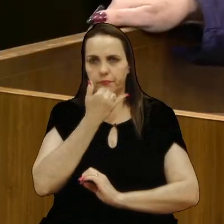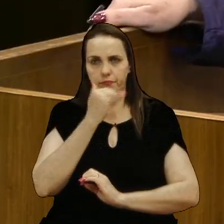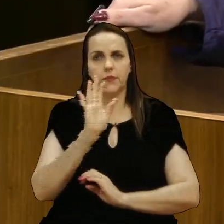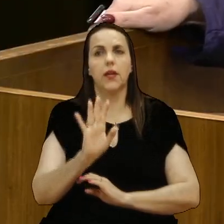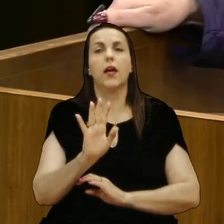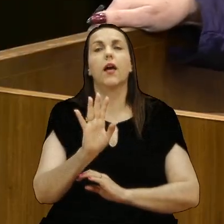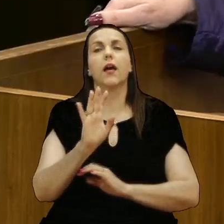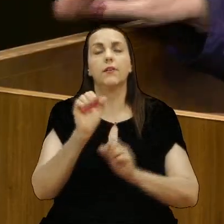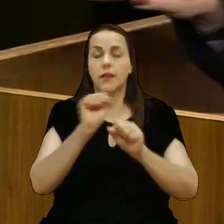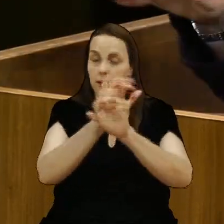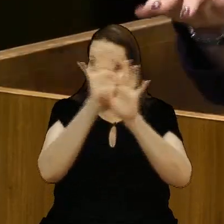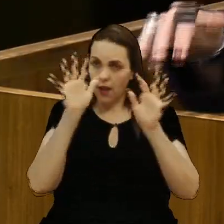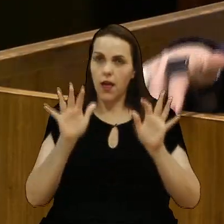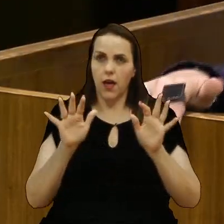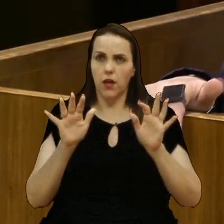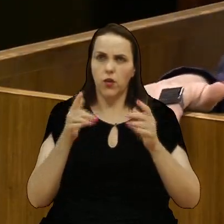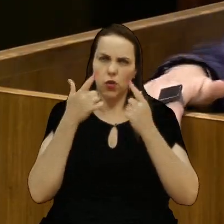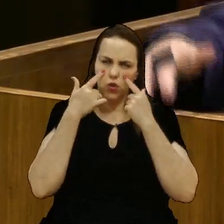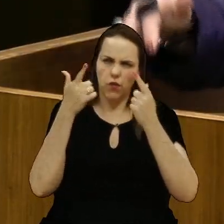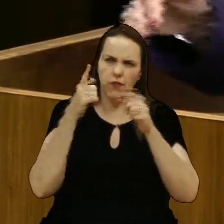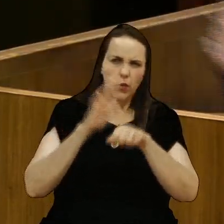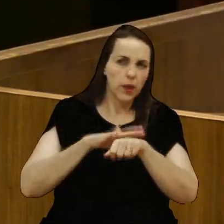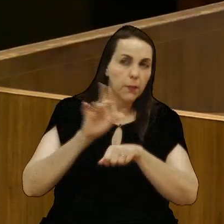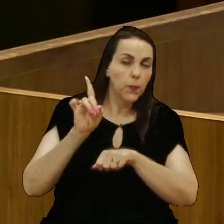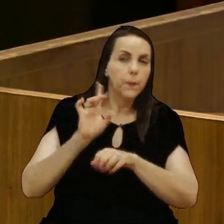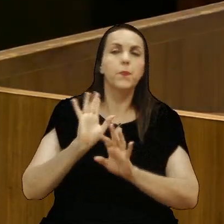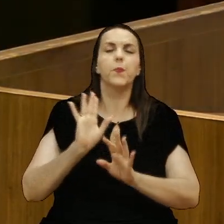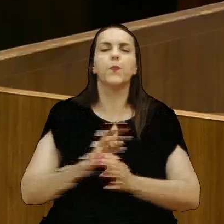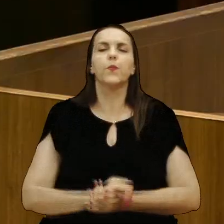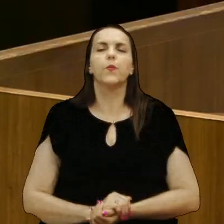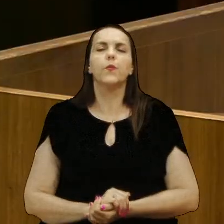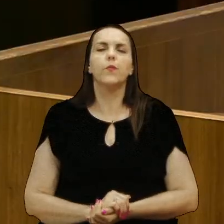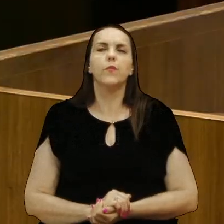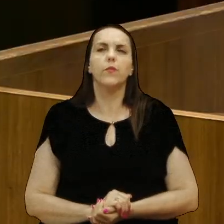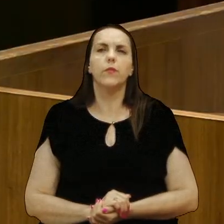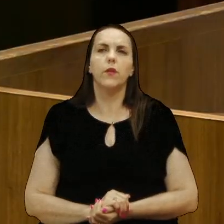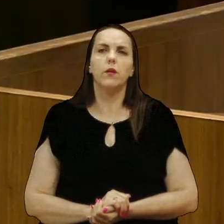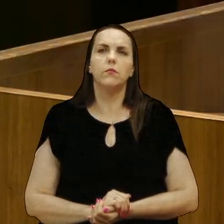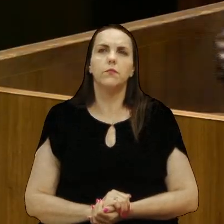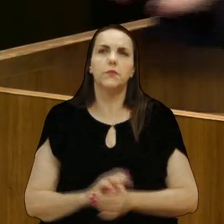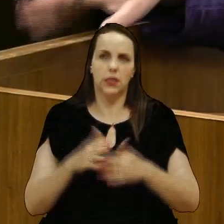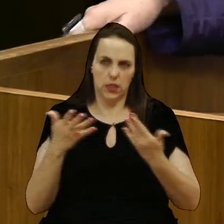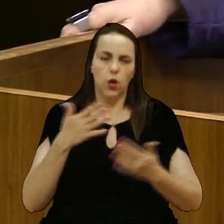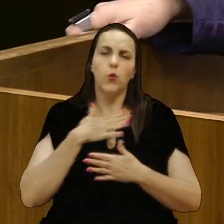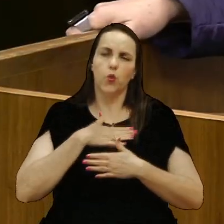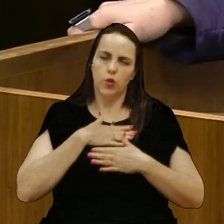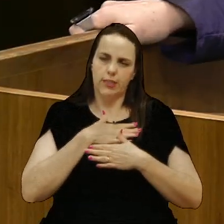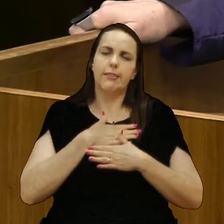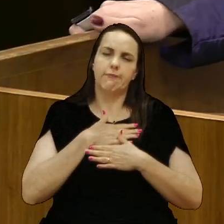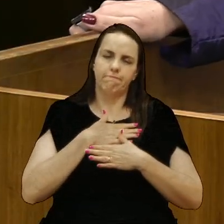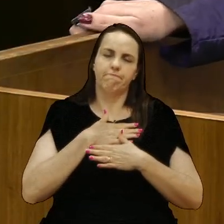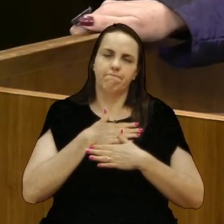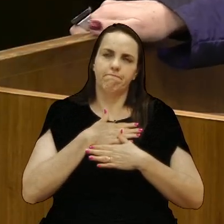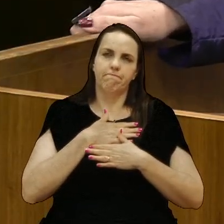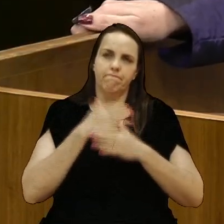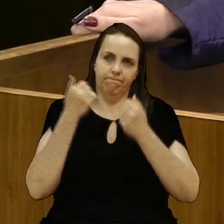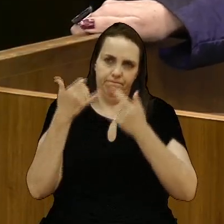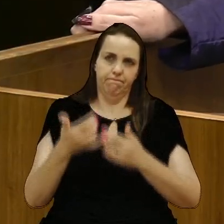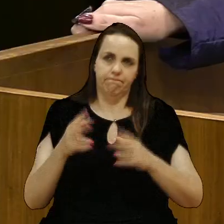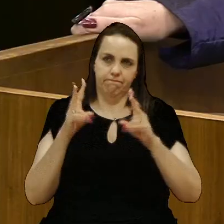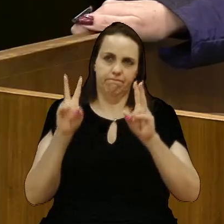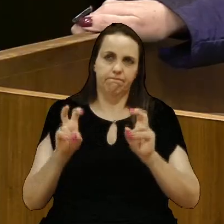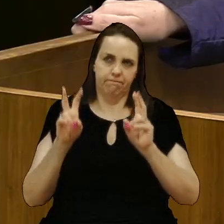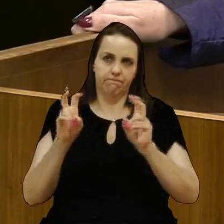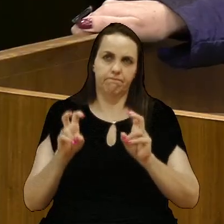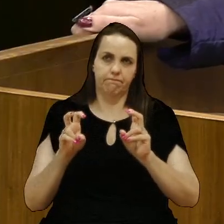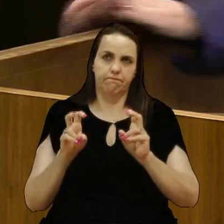ficar claro. Eu não estou vendo o meu tempo aqui. Tá, então, eu gostaria de colocar um outro assunto, que